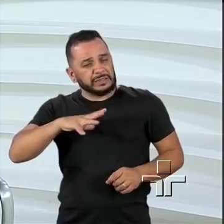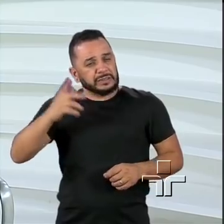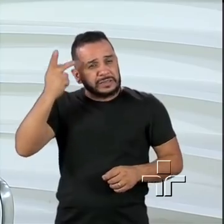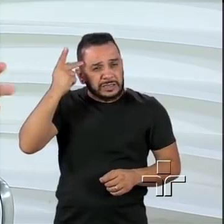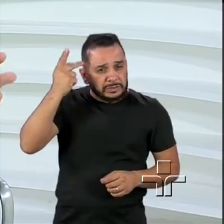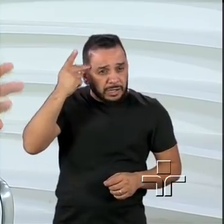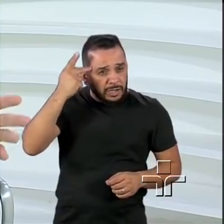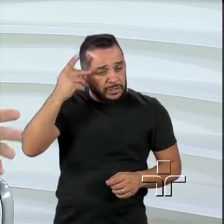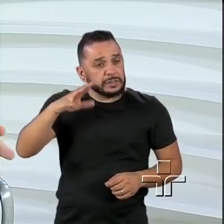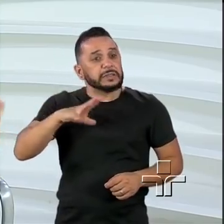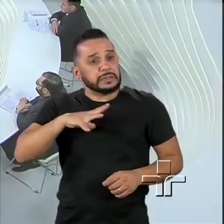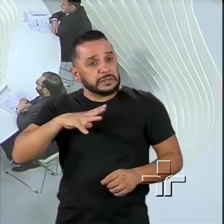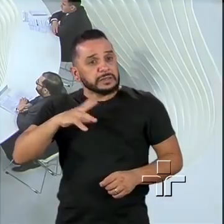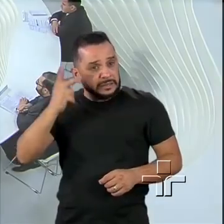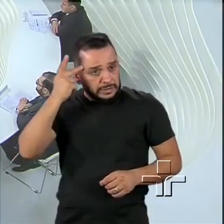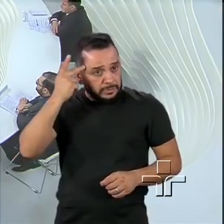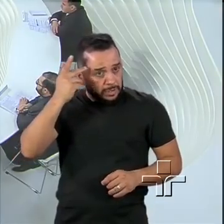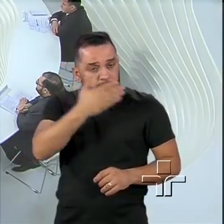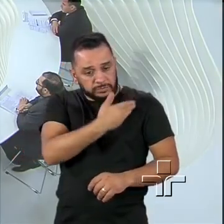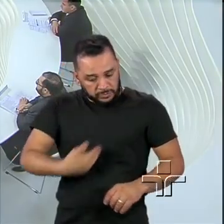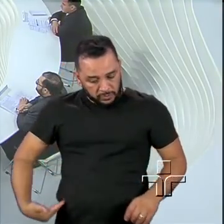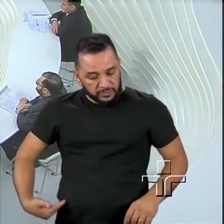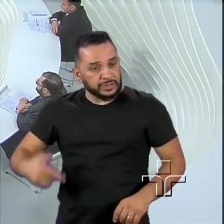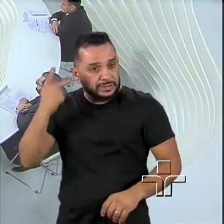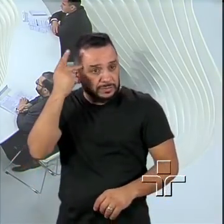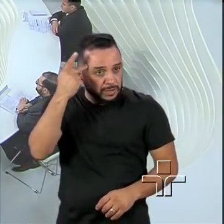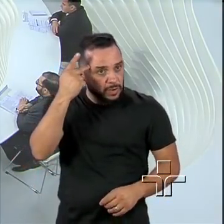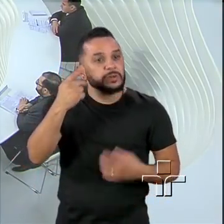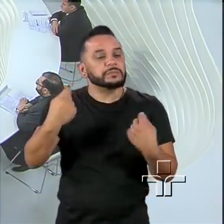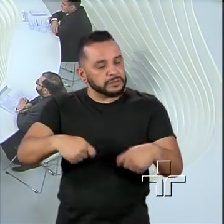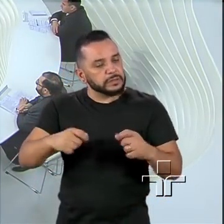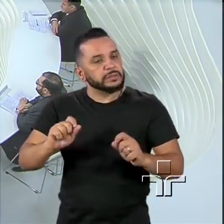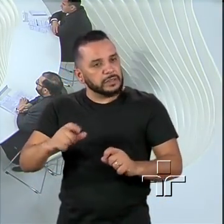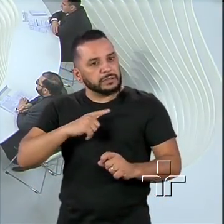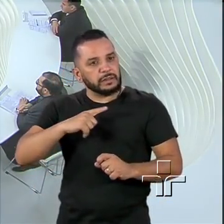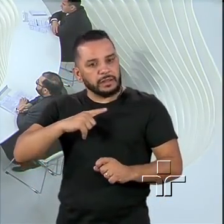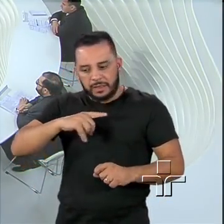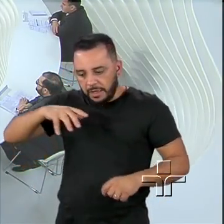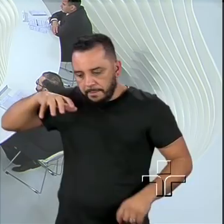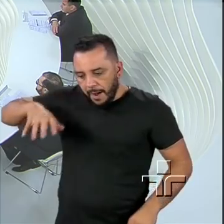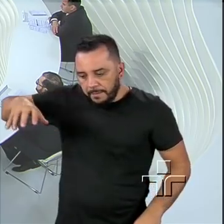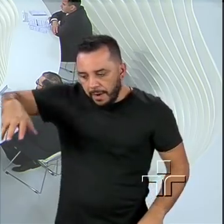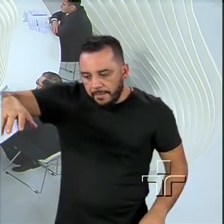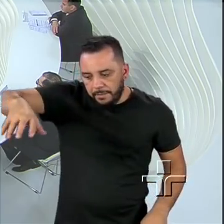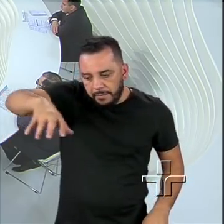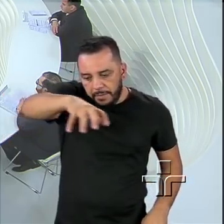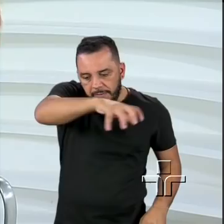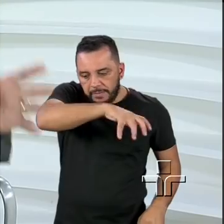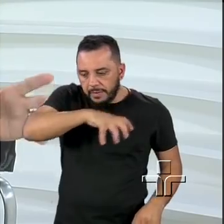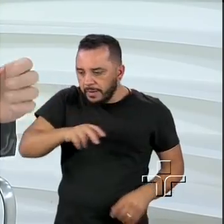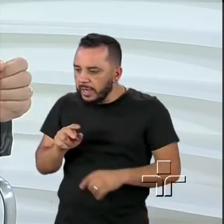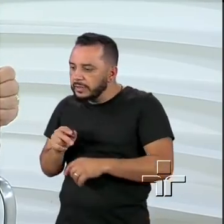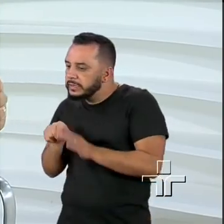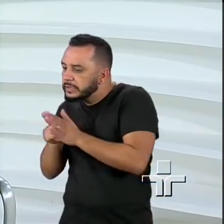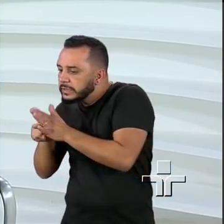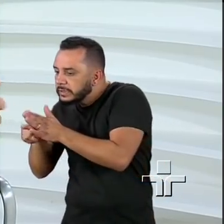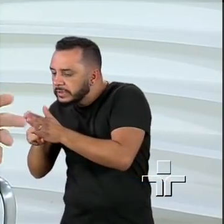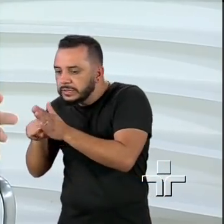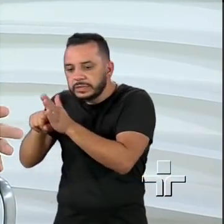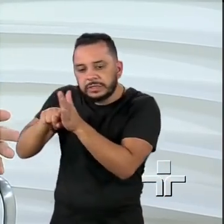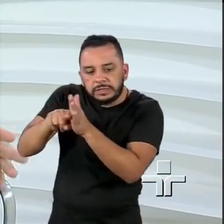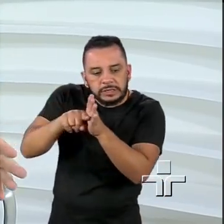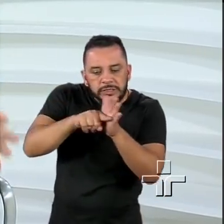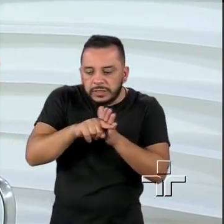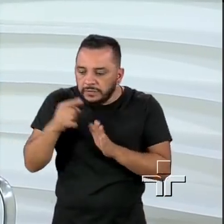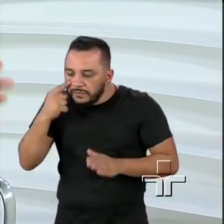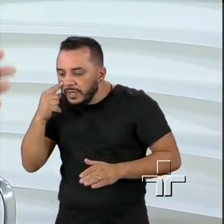o Estado de São Paulo tem que ser localizado por território regional. E a partir de você fazer os diagnósticos dos territórios, você